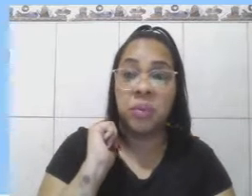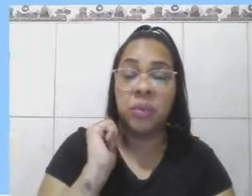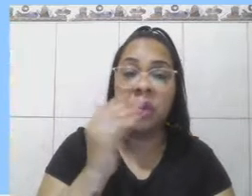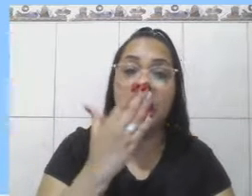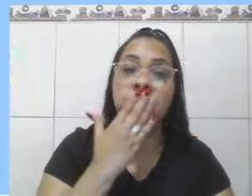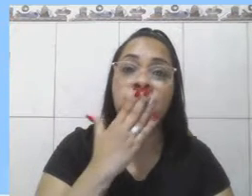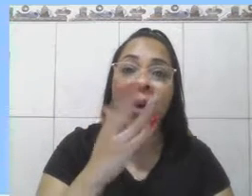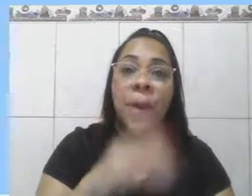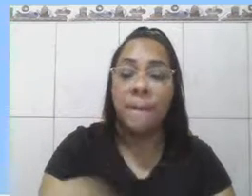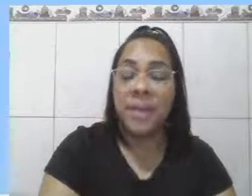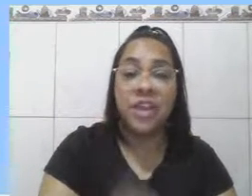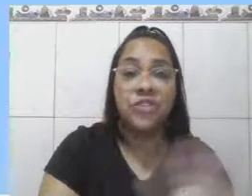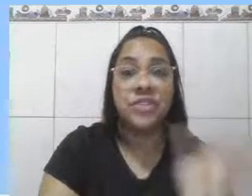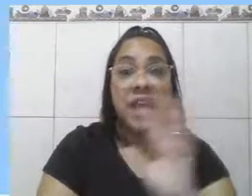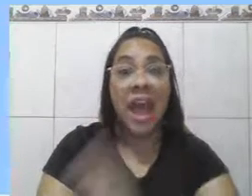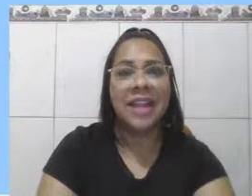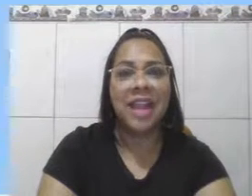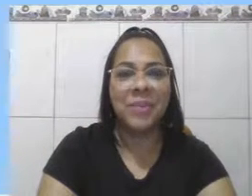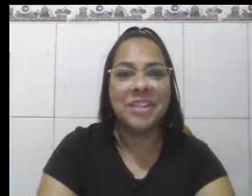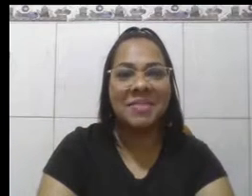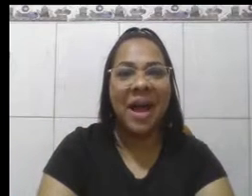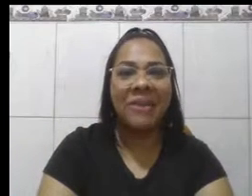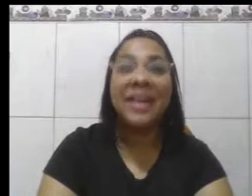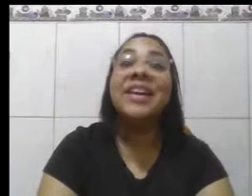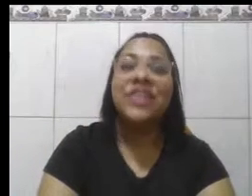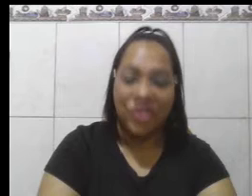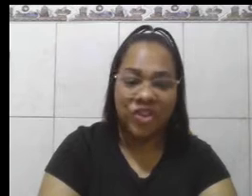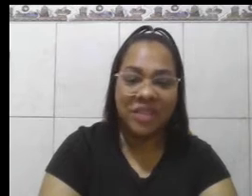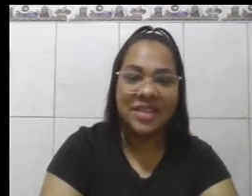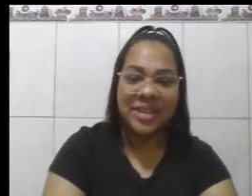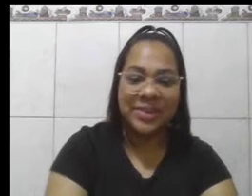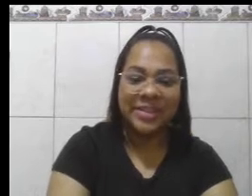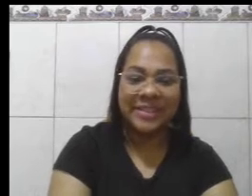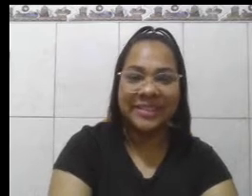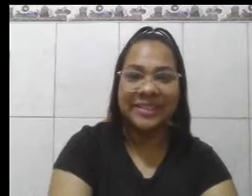podem me procurar. Beijos, até a próxima aula. Tchau, terceiro ano!